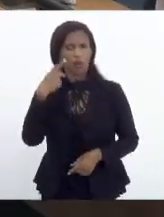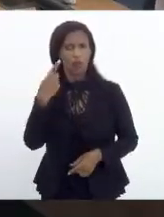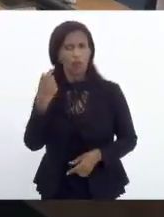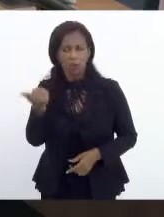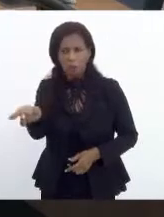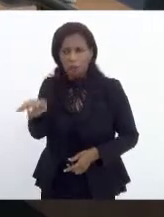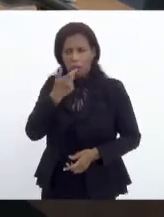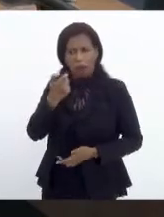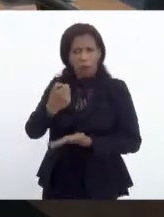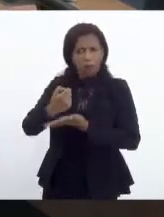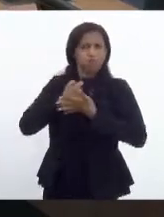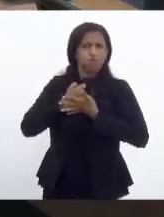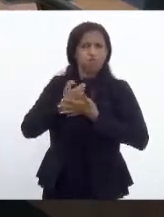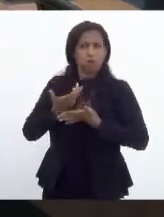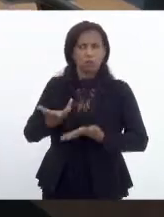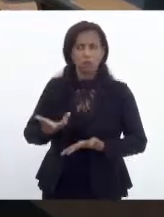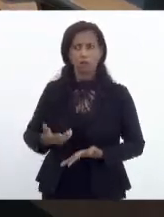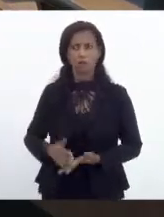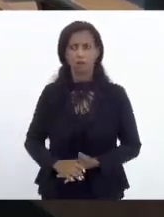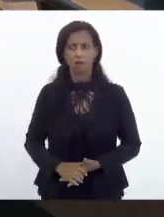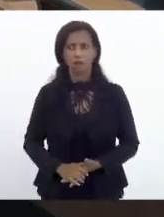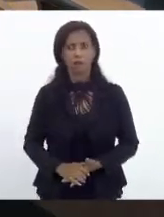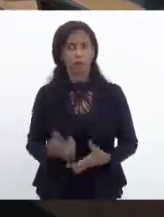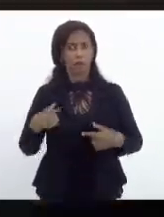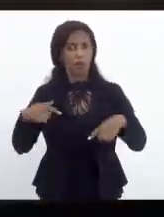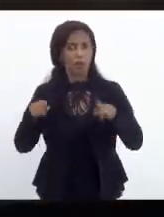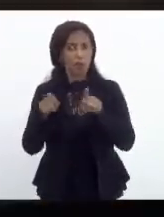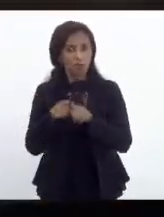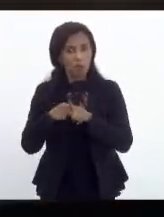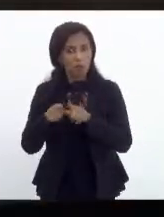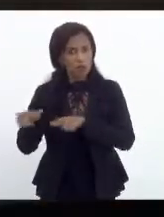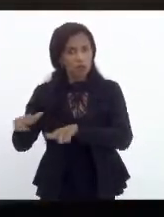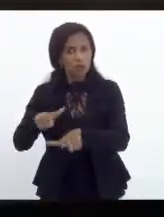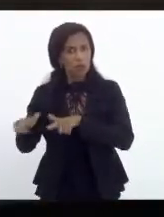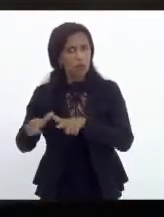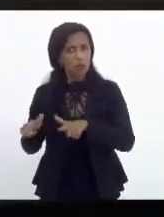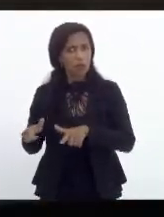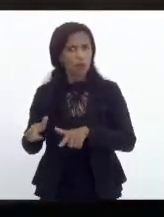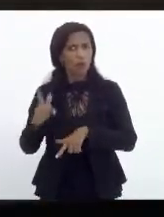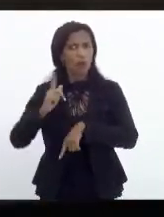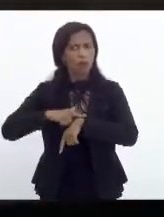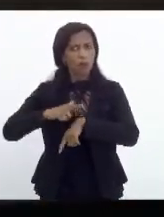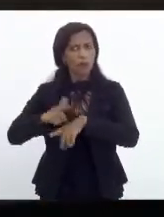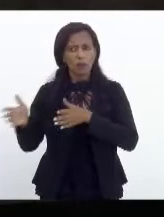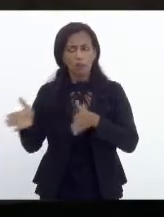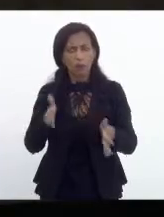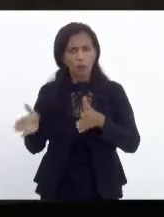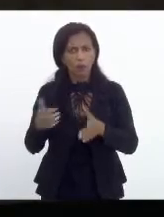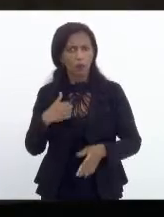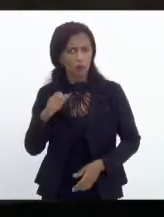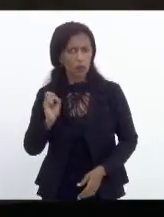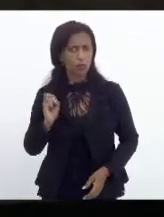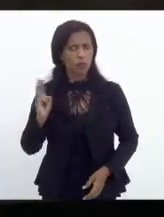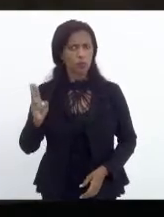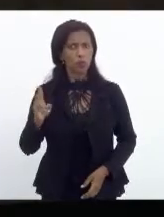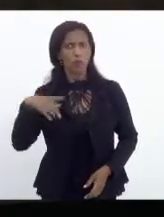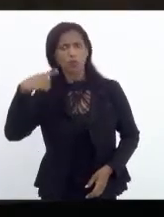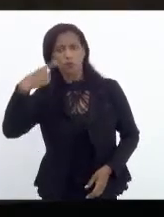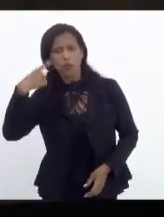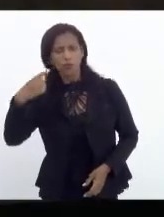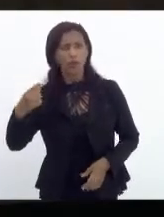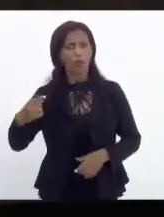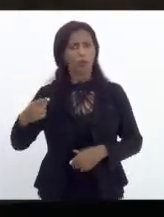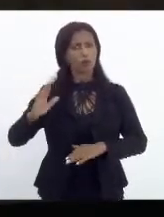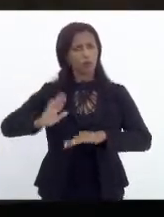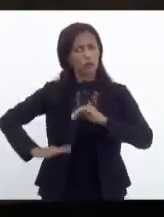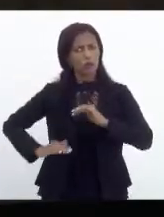um parlamentar. Até porque eu também sou servidor, temporário, mas sou. Eu sou advogado de